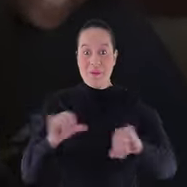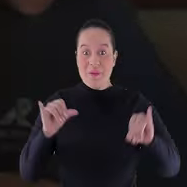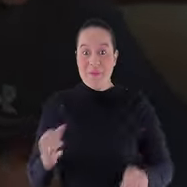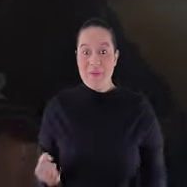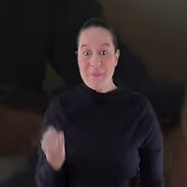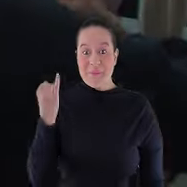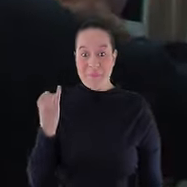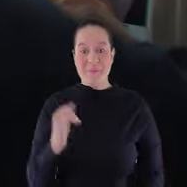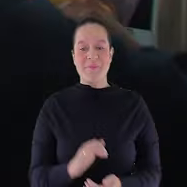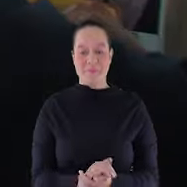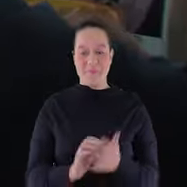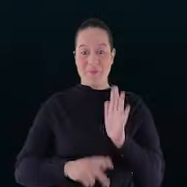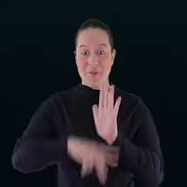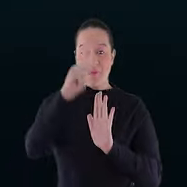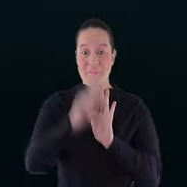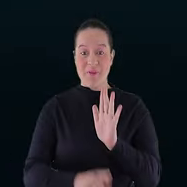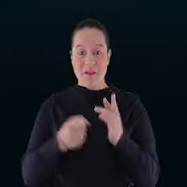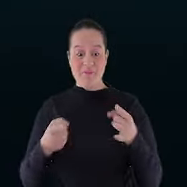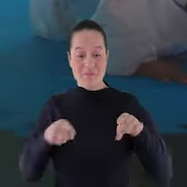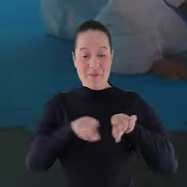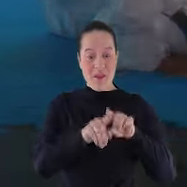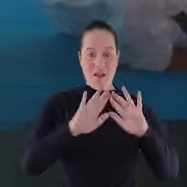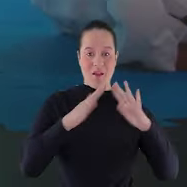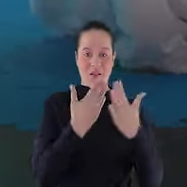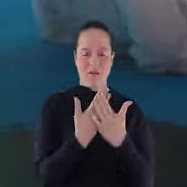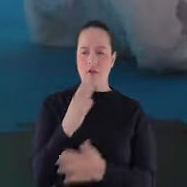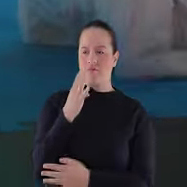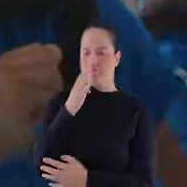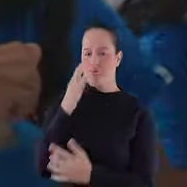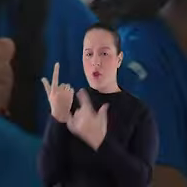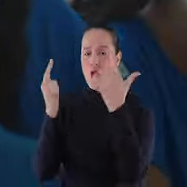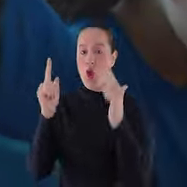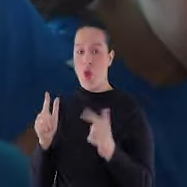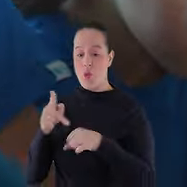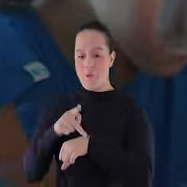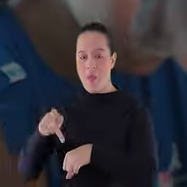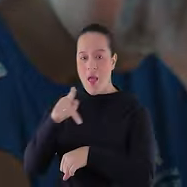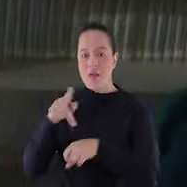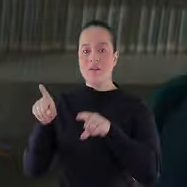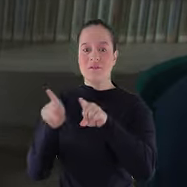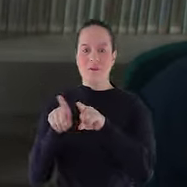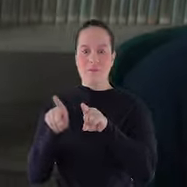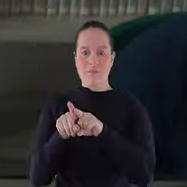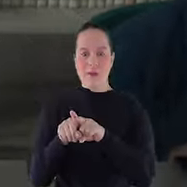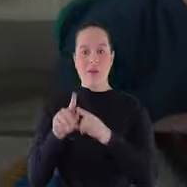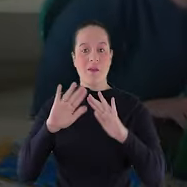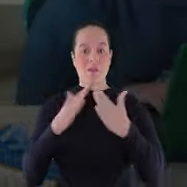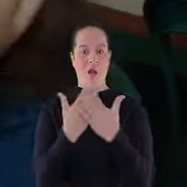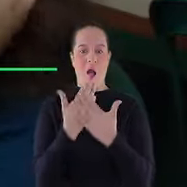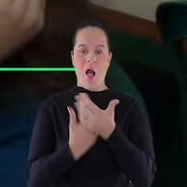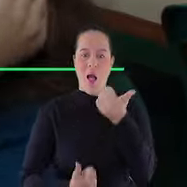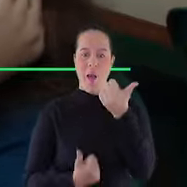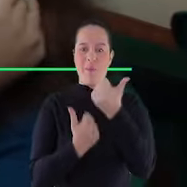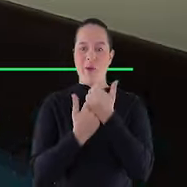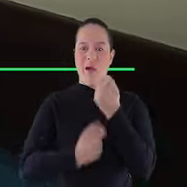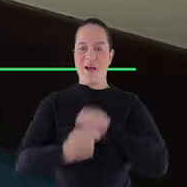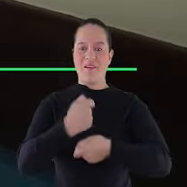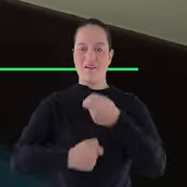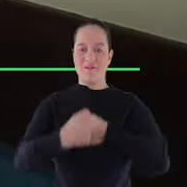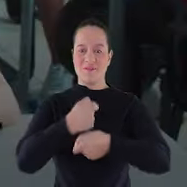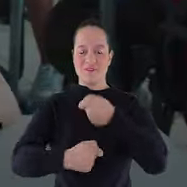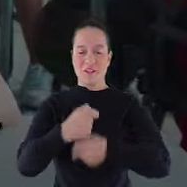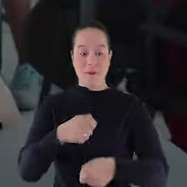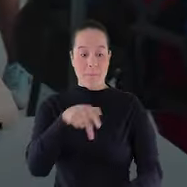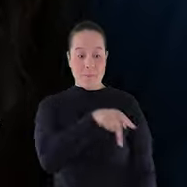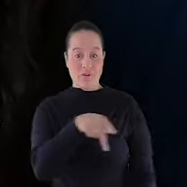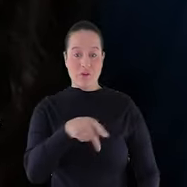Notícia importante! O projeto Parceiro da Escola foi inspirado em países desenvolvidos. Instituições de ensino apoiam a administração das